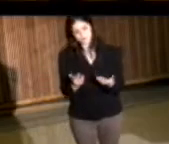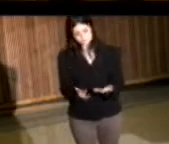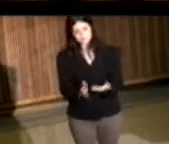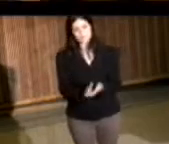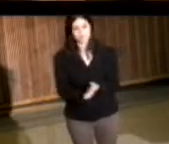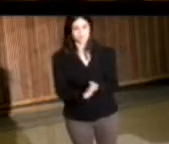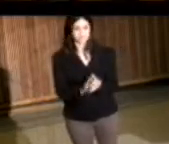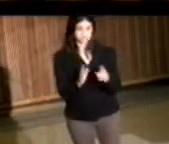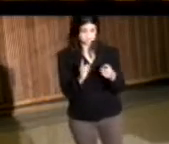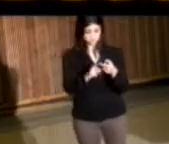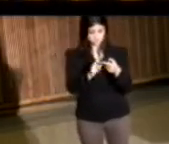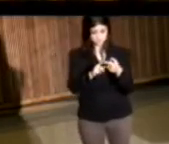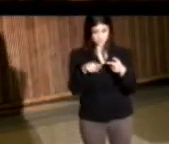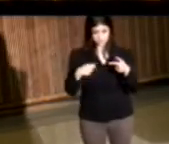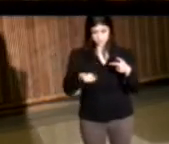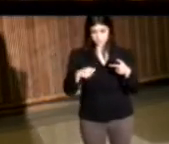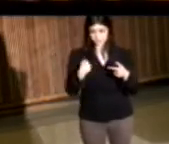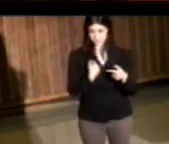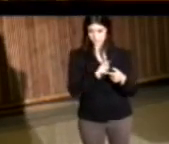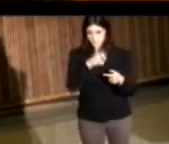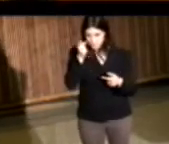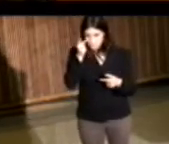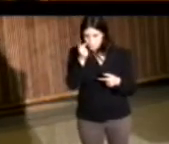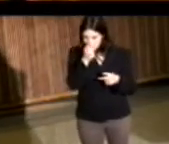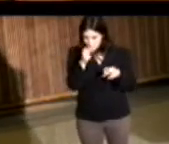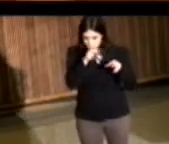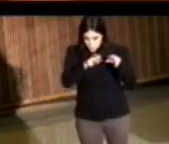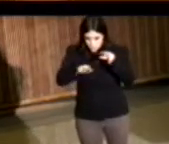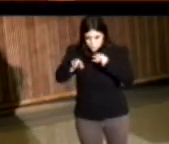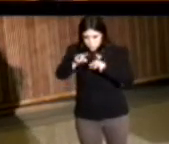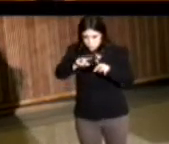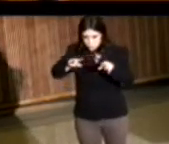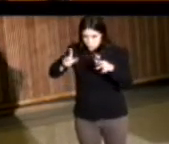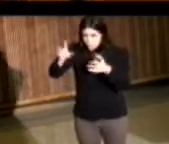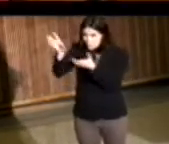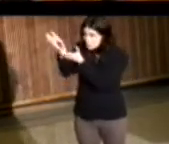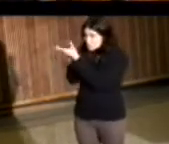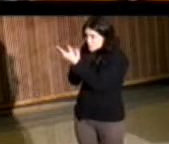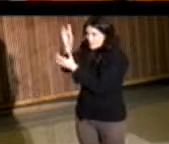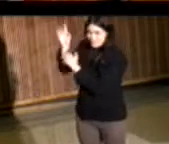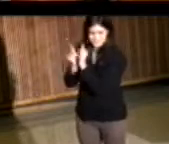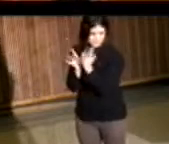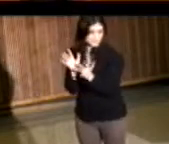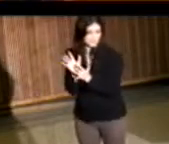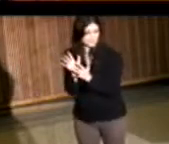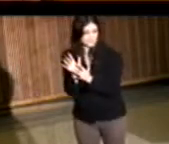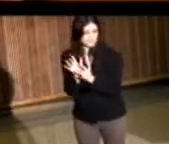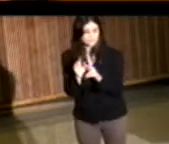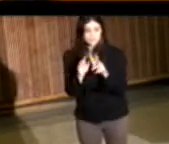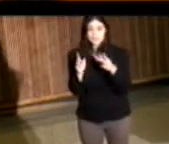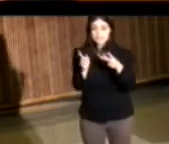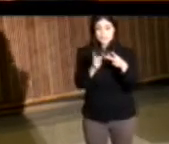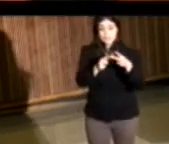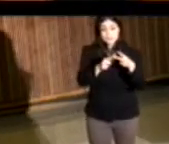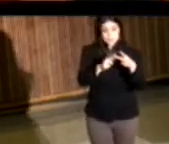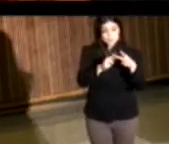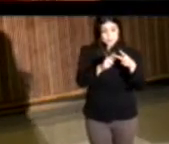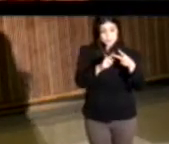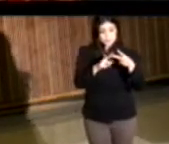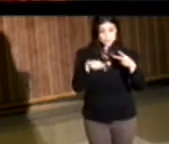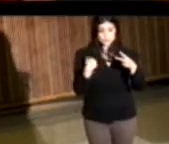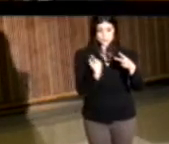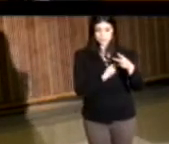Mas o segundo é a gente mudar o critério de juízo que